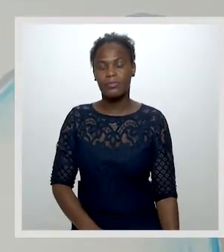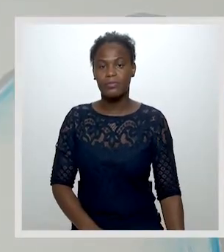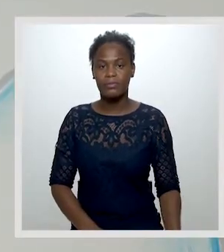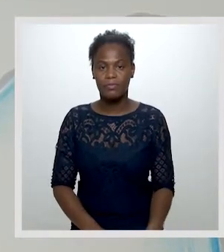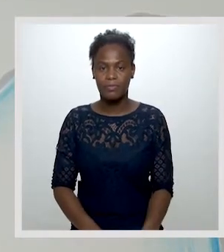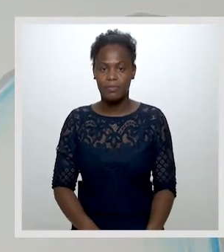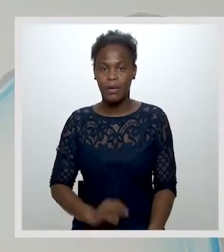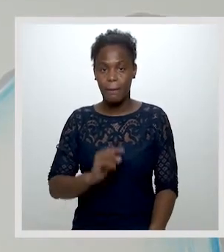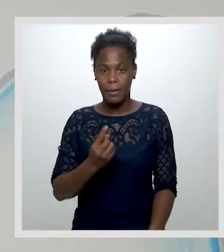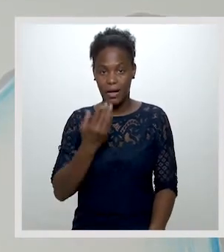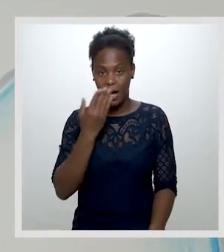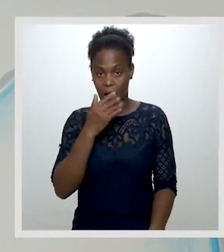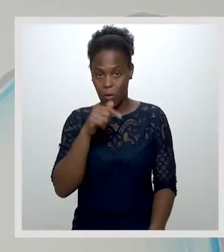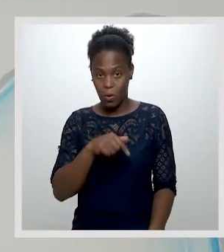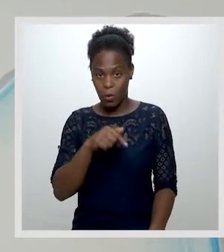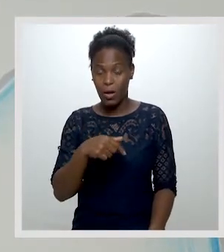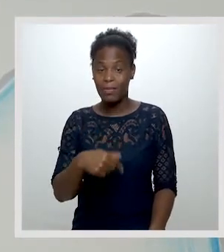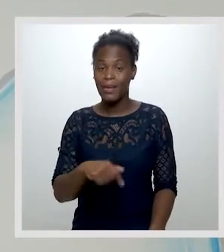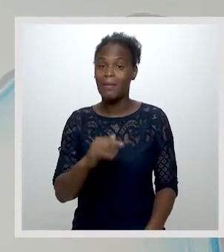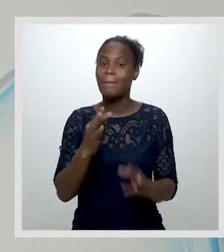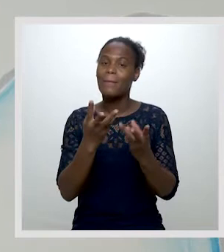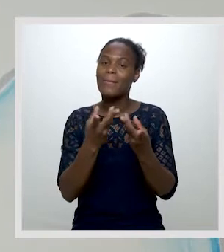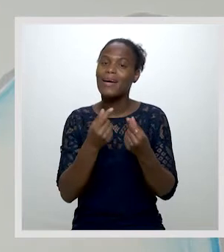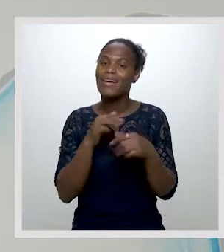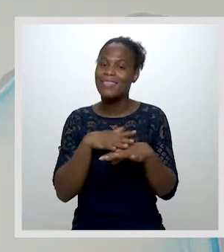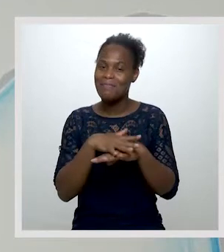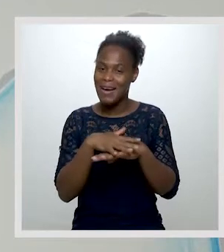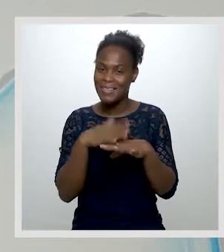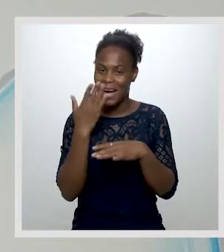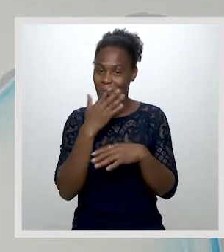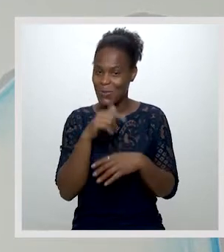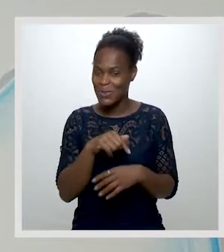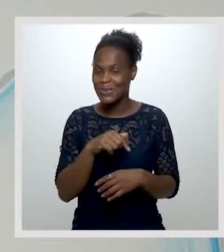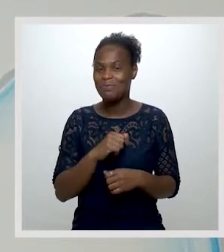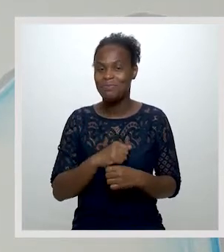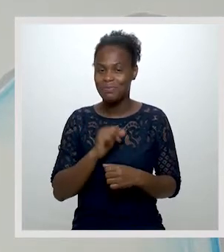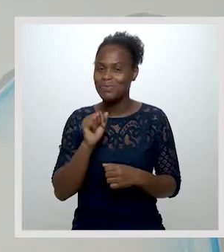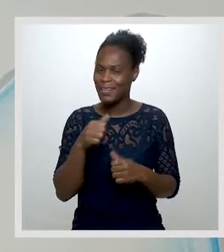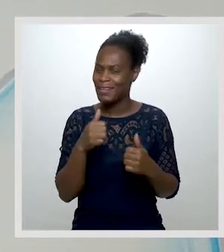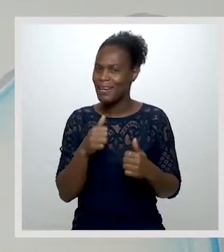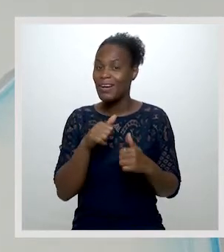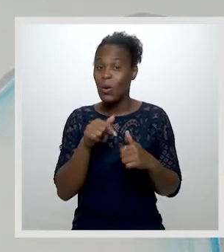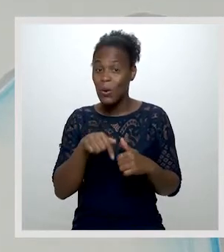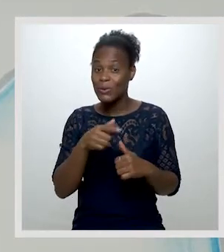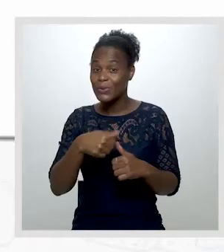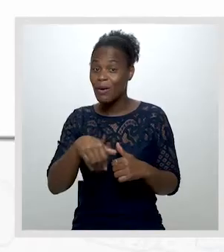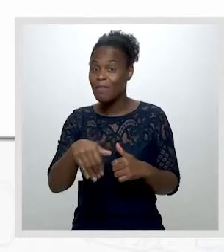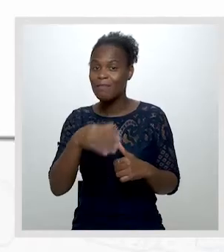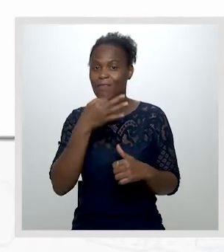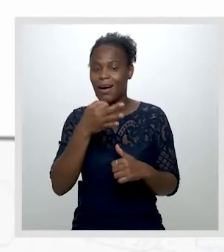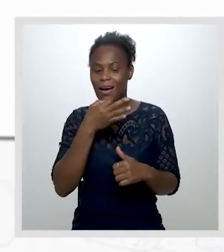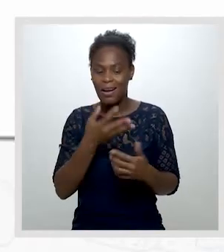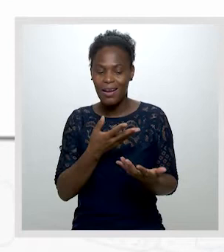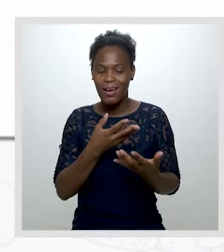Para hoje, temos uma aula de matemática. É, meninos? E hoje vamos falar